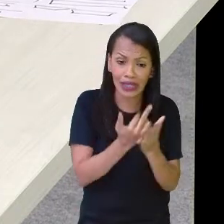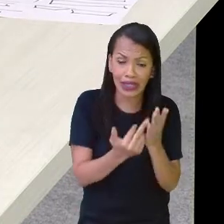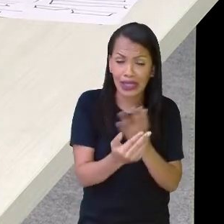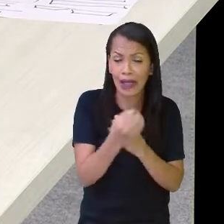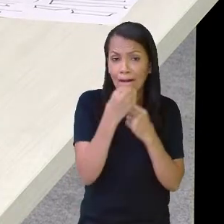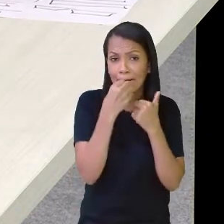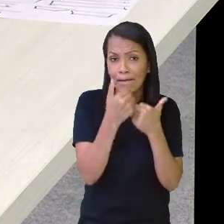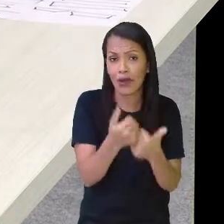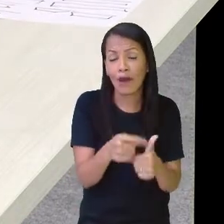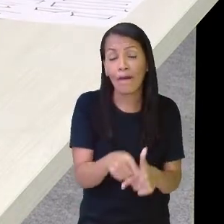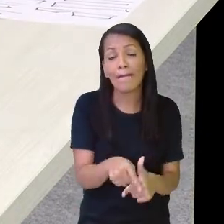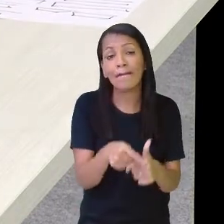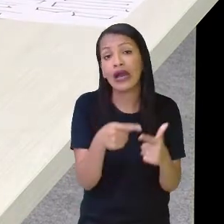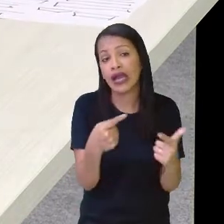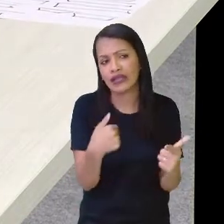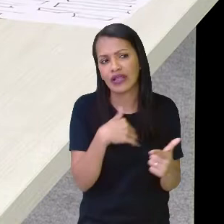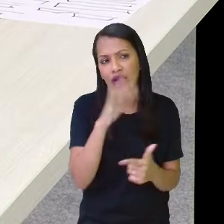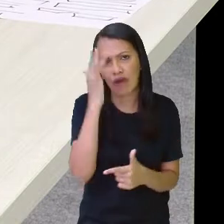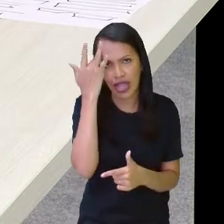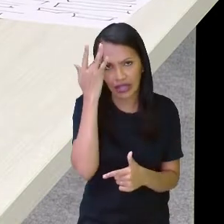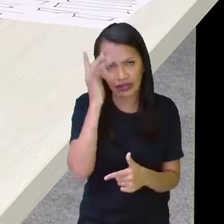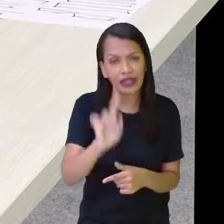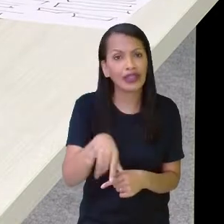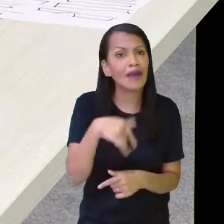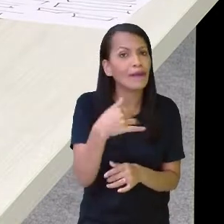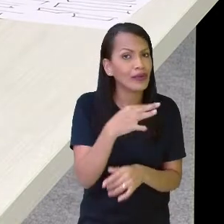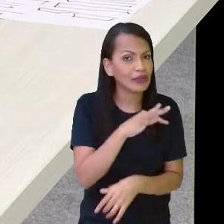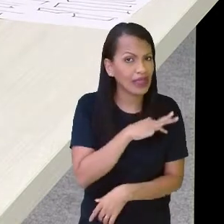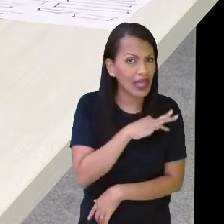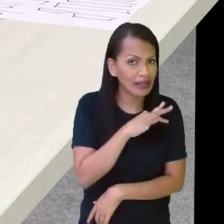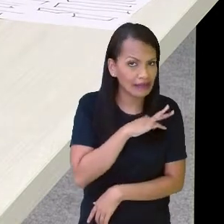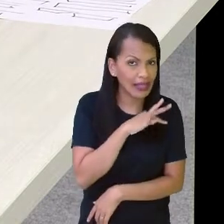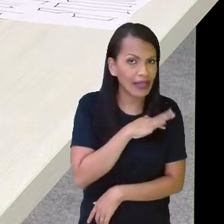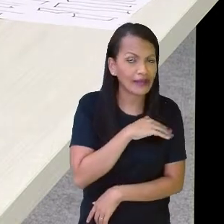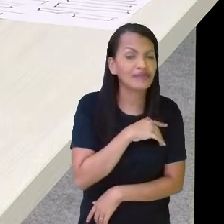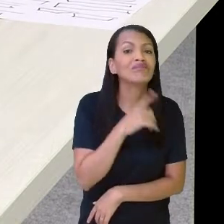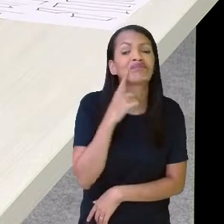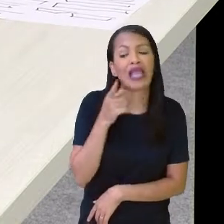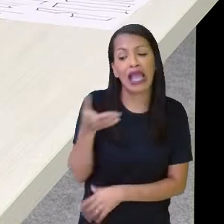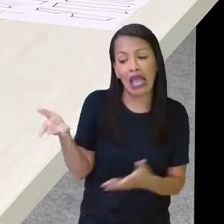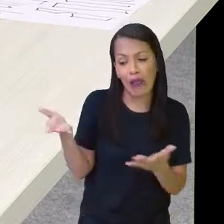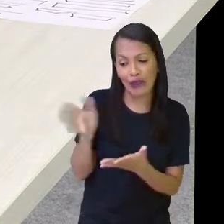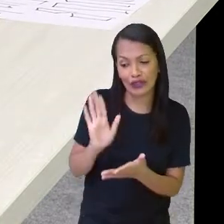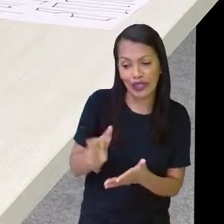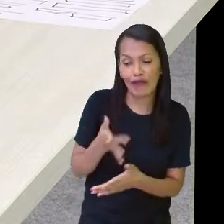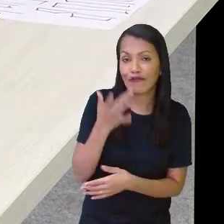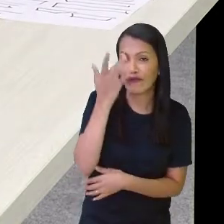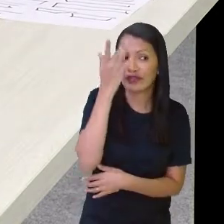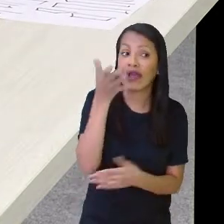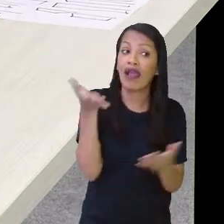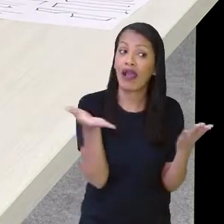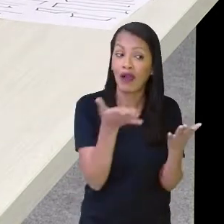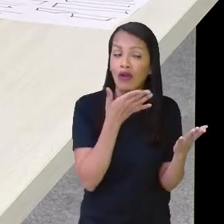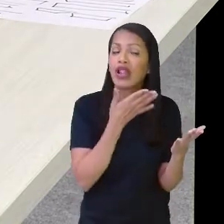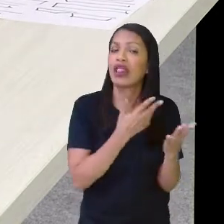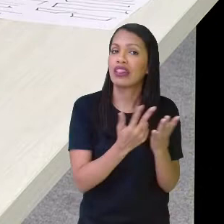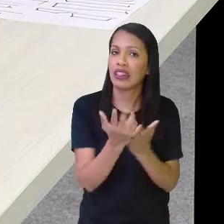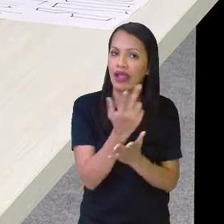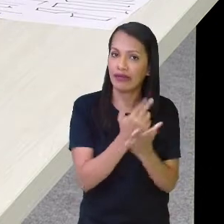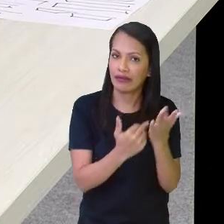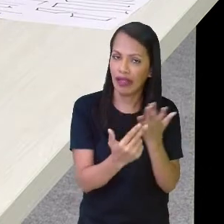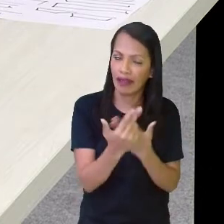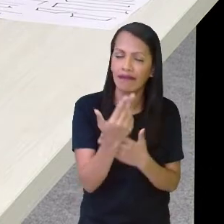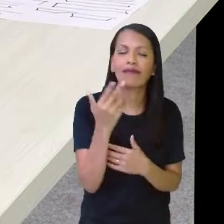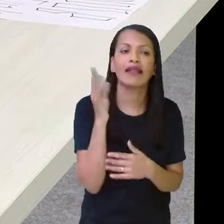bem. Mas eu acho que depois dessa técnica, eu acho que já vai ficou dar. Mais fácil. Acho que vão sair desenhos legais, hein?